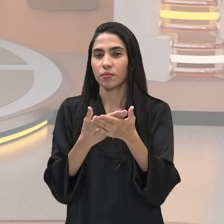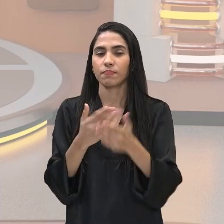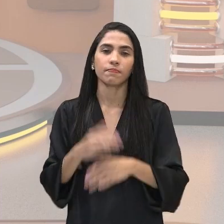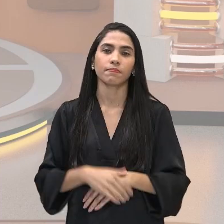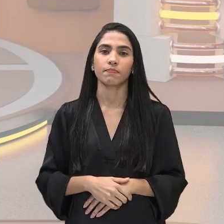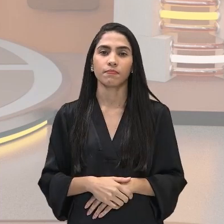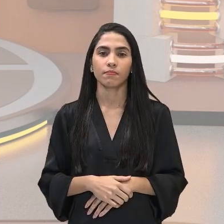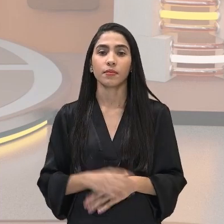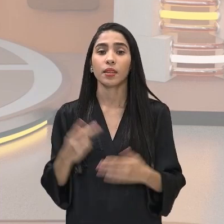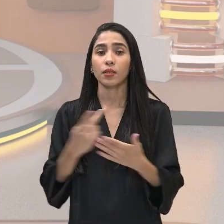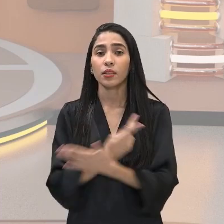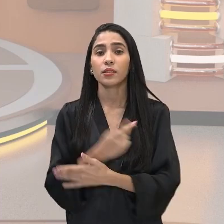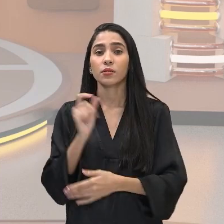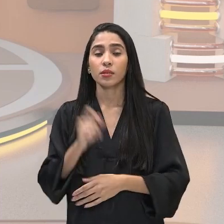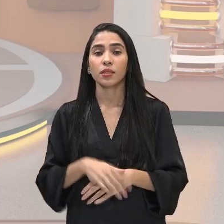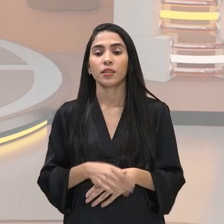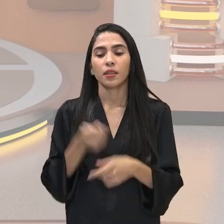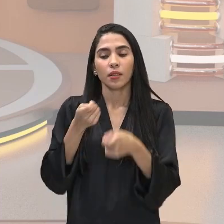Que acabam